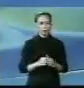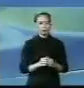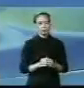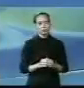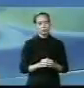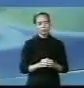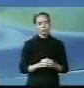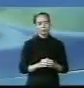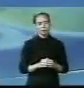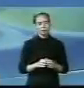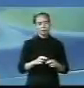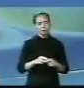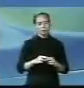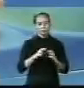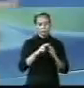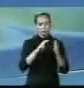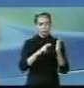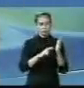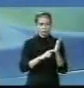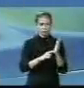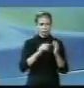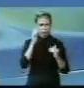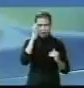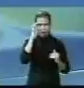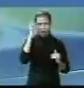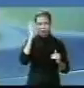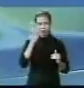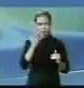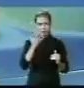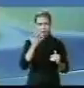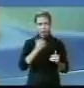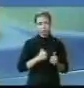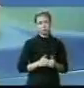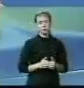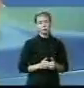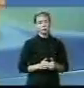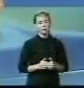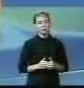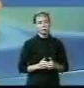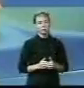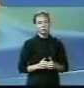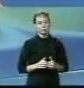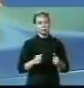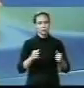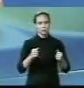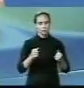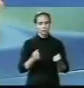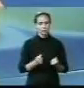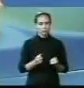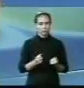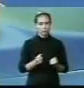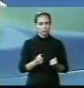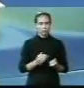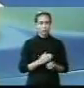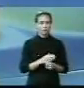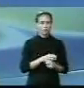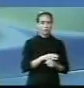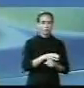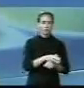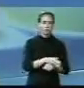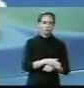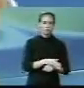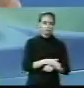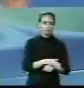aquelas políticas nos quais foram definidas. Se eu disser, olha, no firewall, pode passar a porta 80, que é